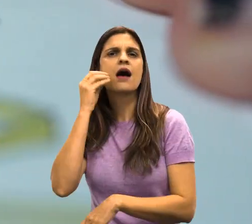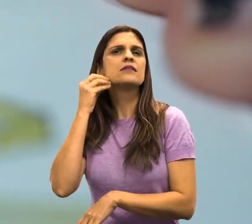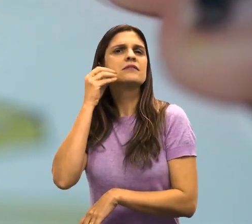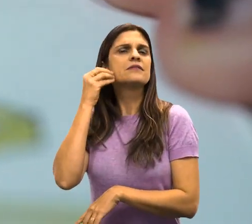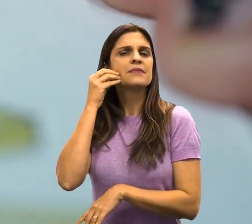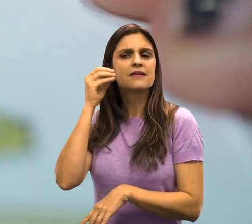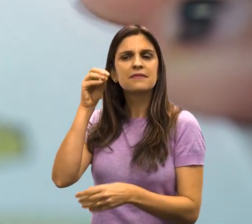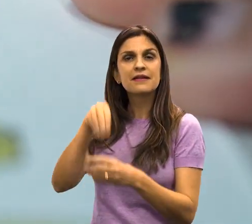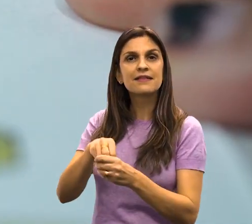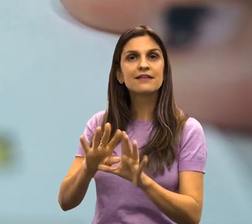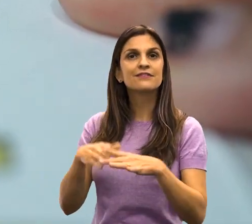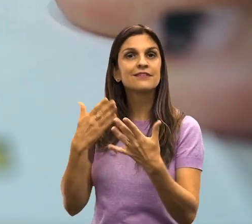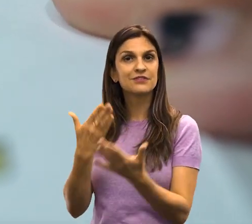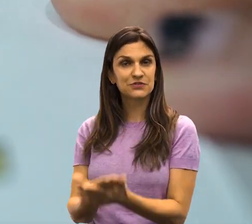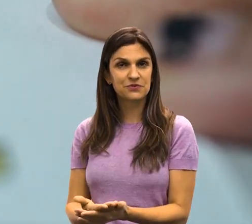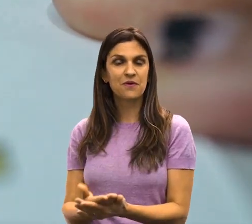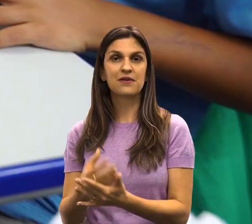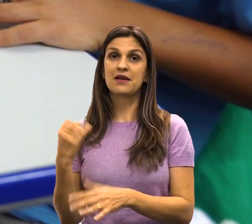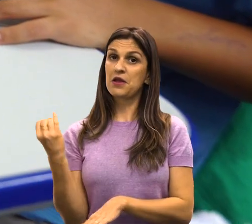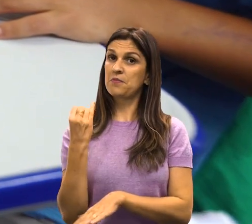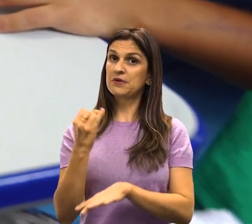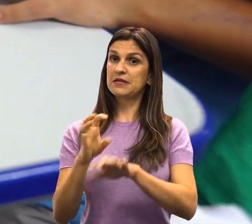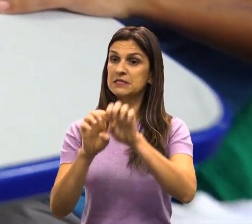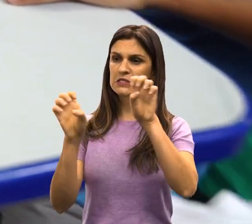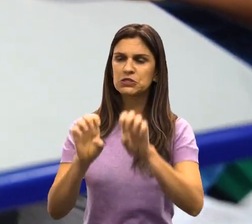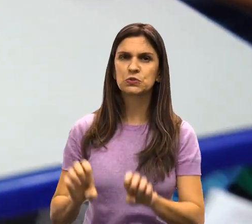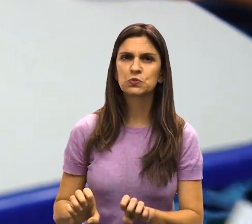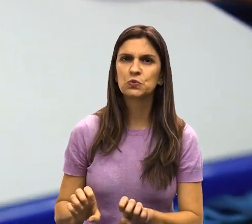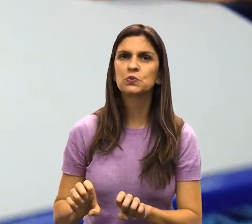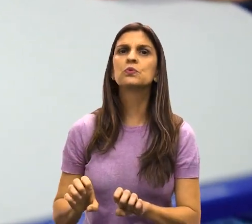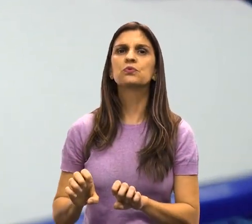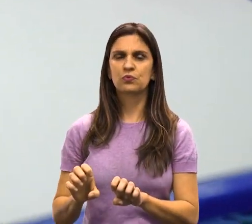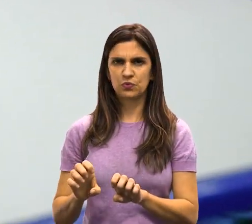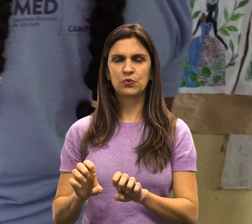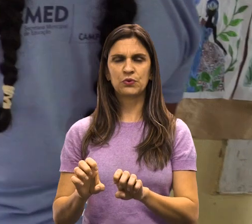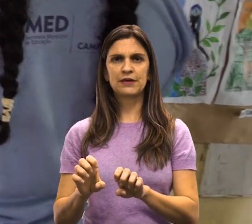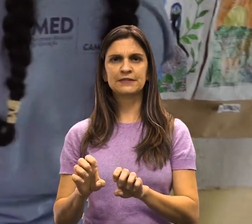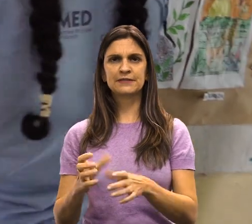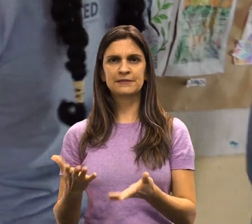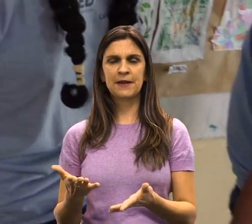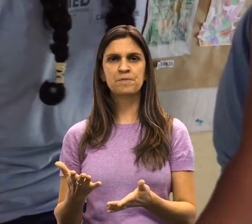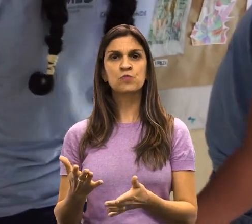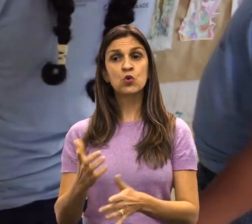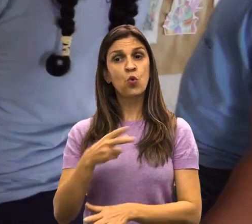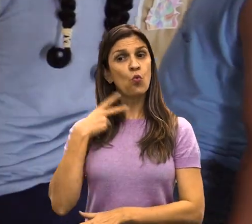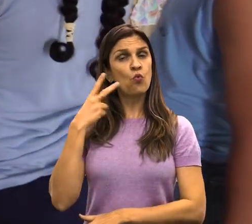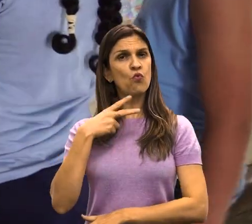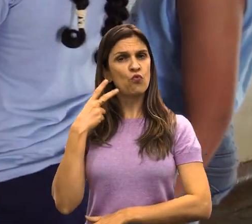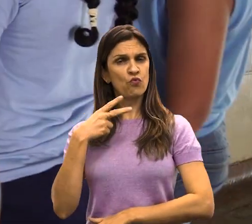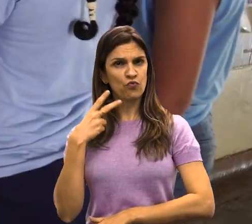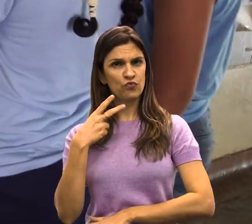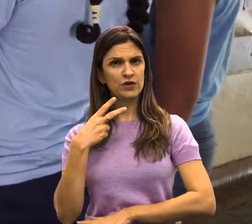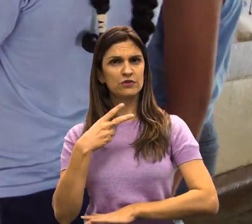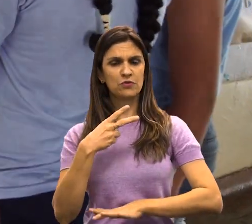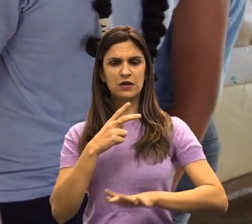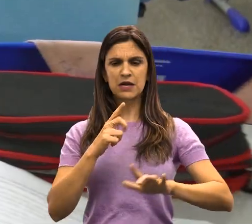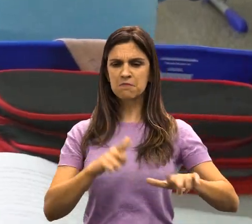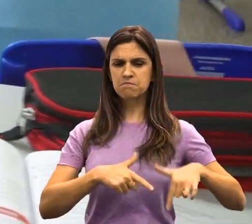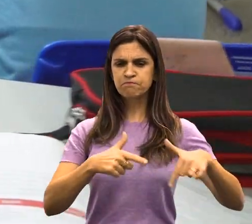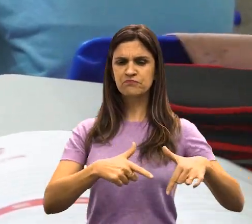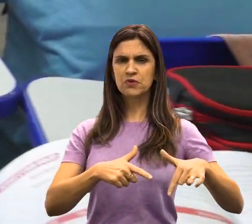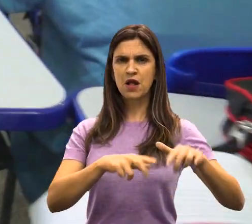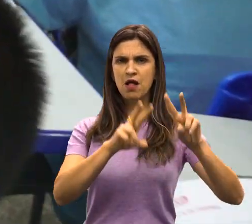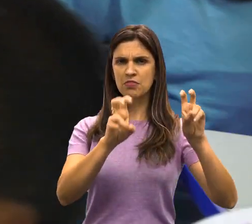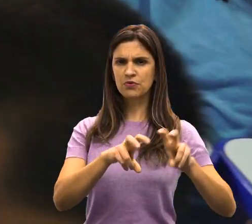as necessidades estruturais para o aprendizado das crianças, ter o vereador atuando dentro da Casa de Leis